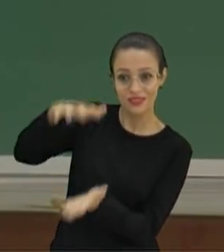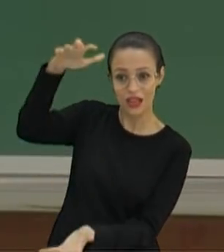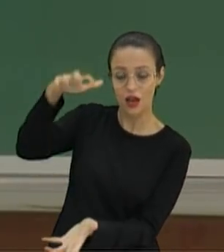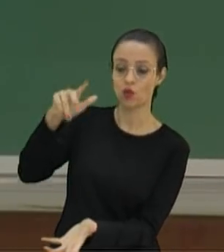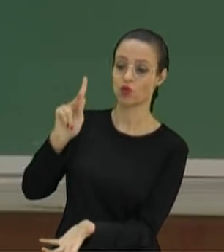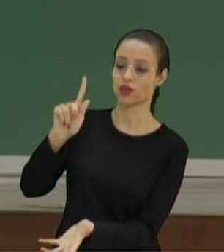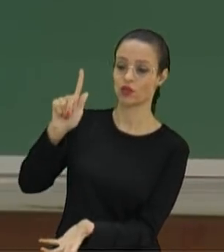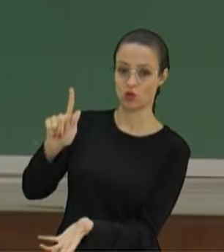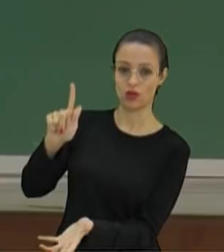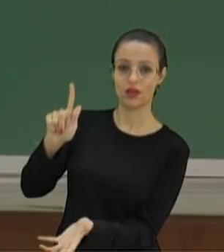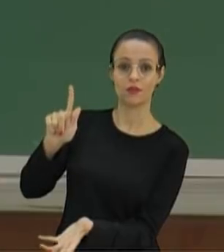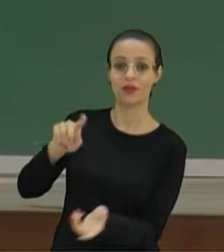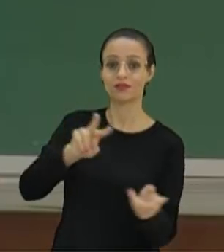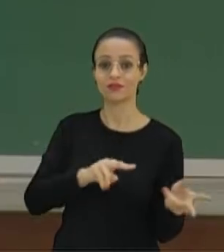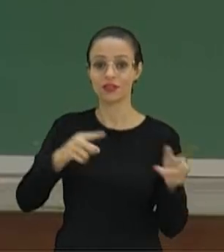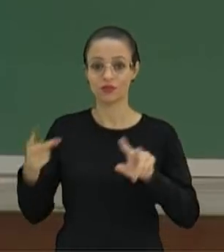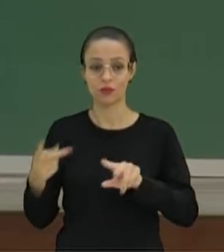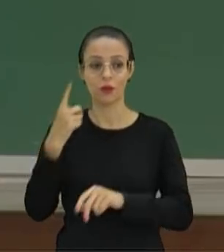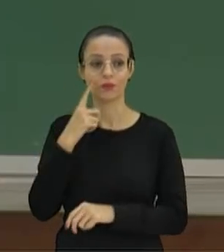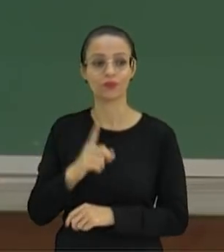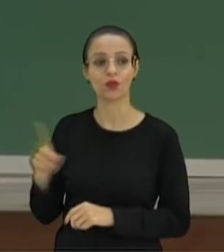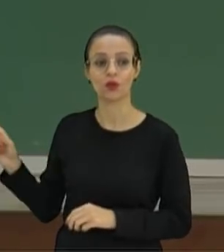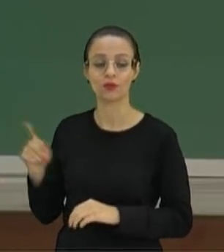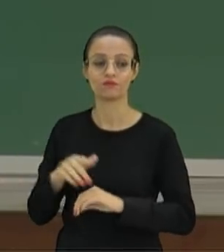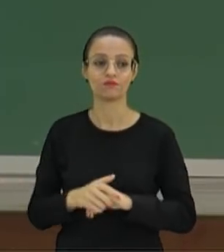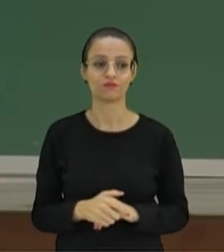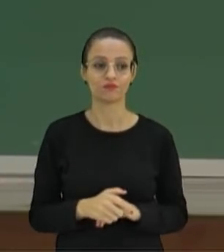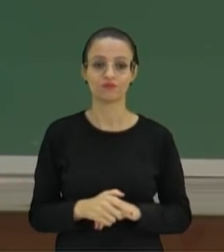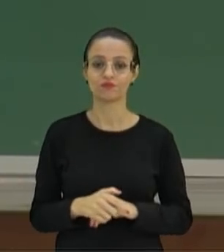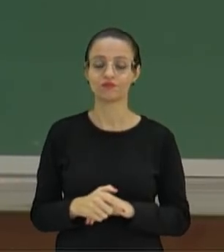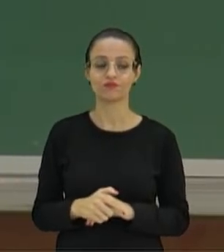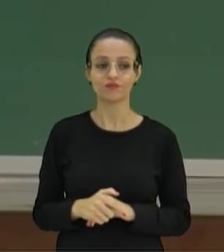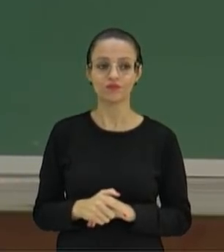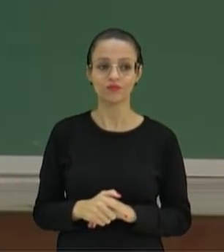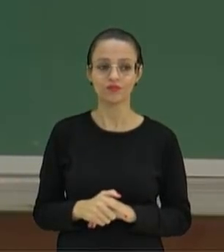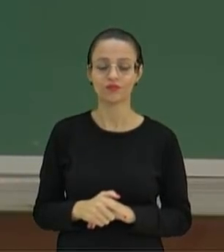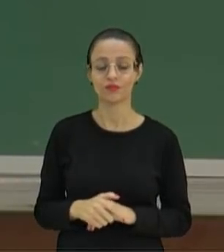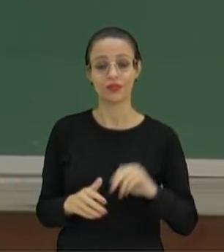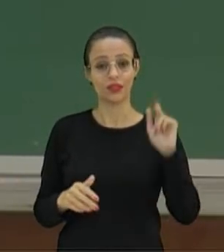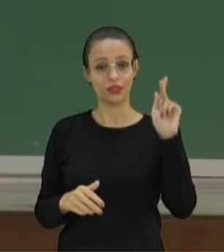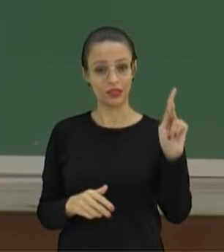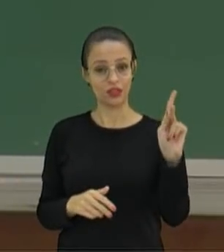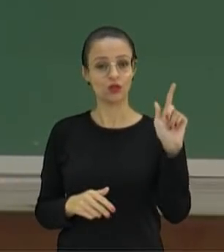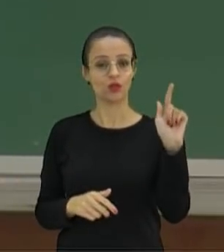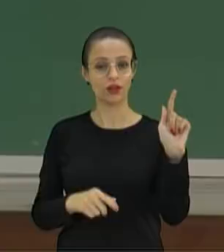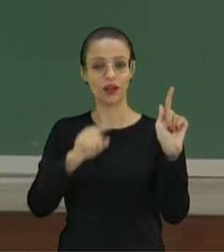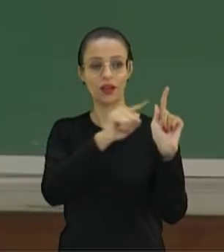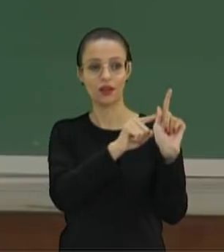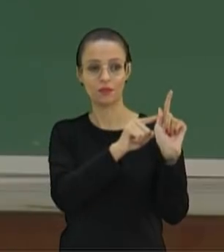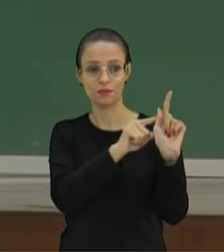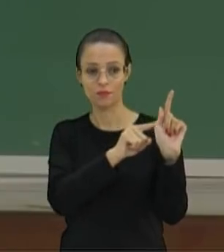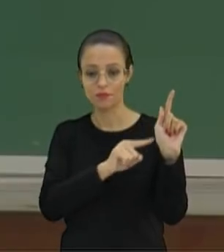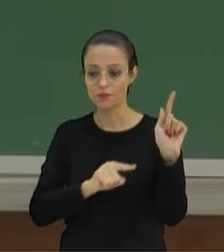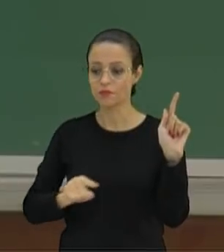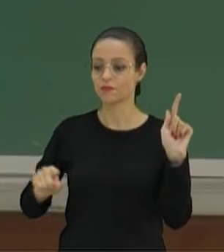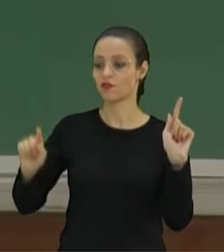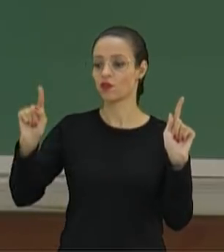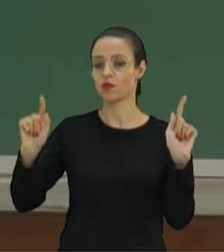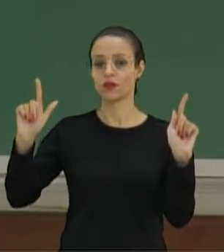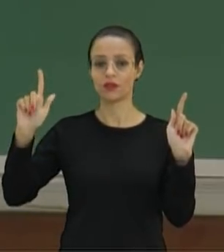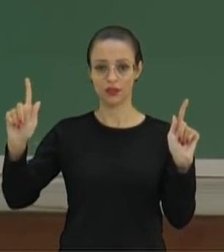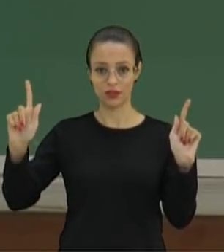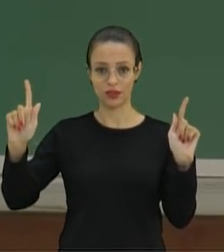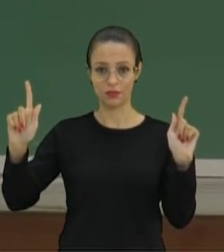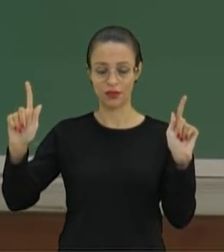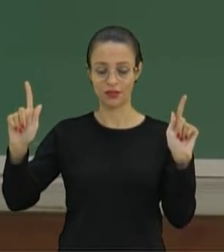em quilograma. Então, olhando aqui na nossa tabela, ó, estou no quilograma e vou para o grama.